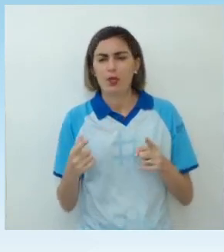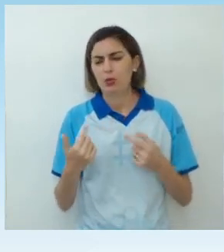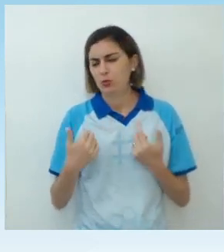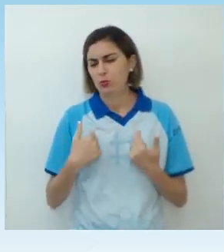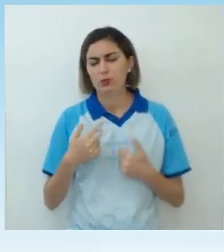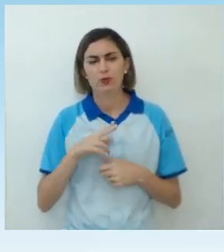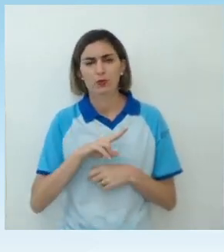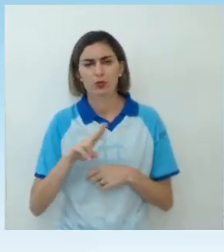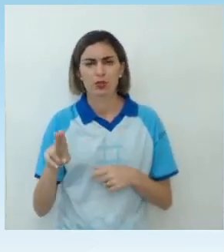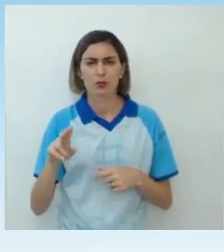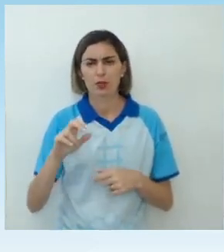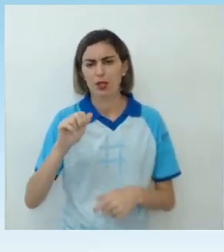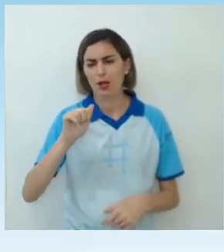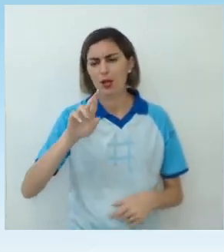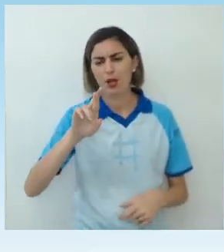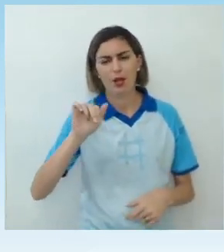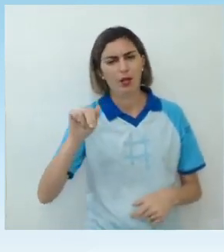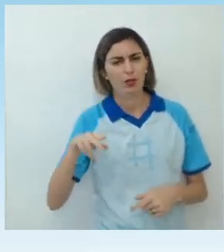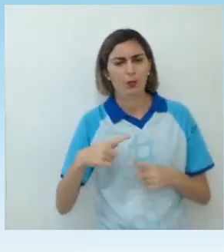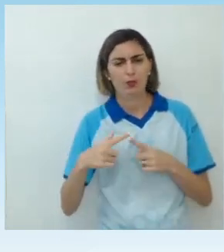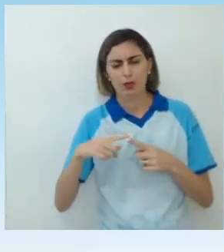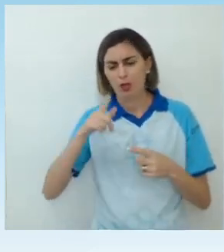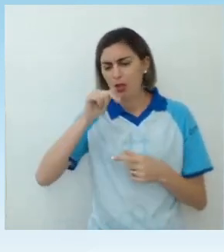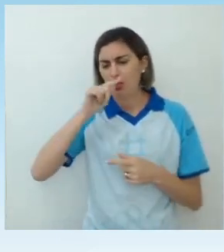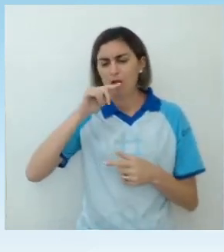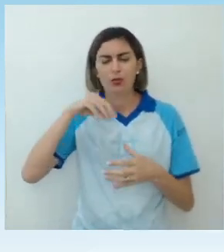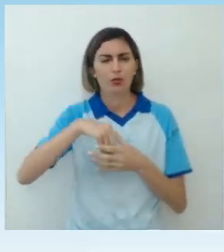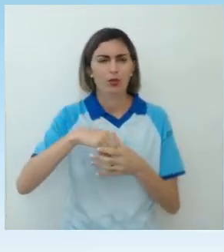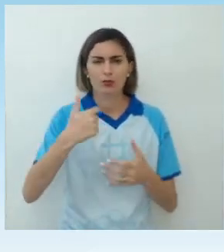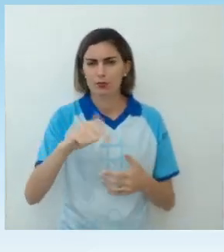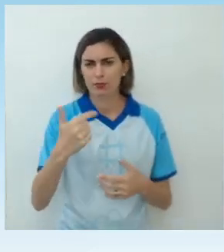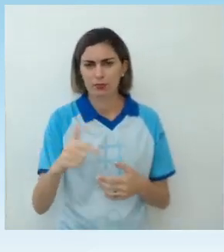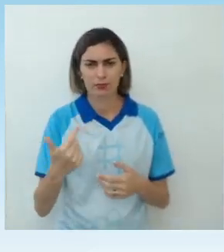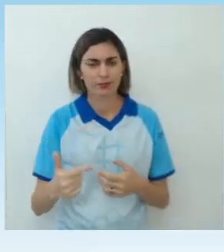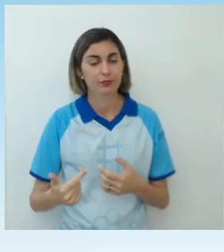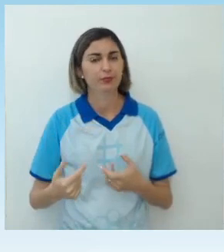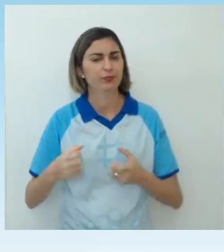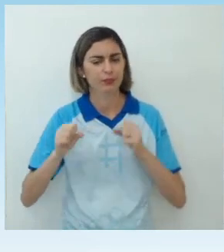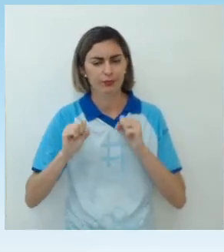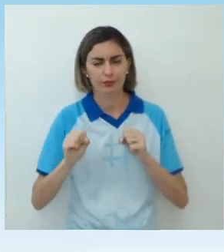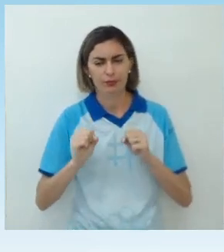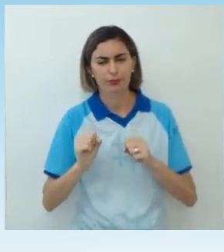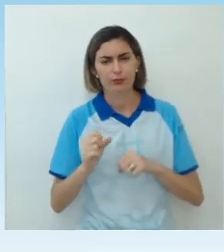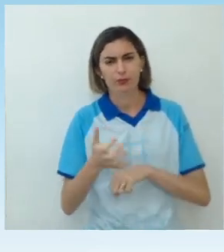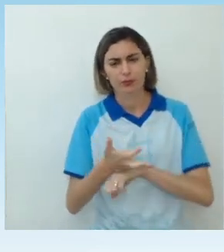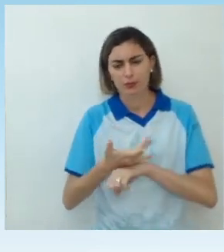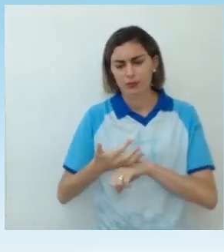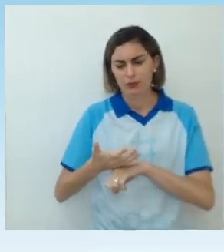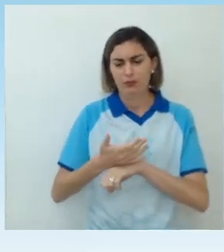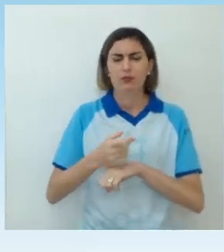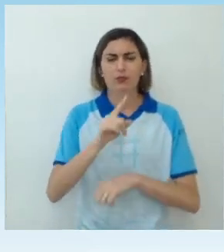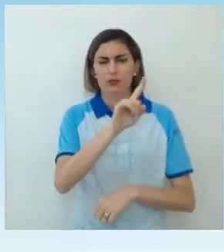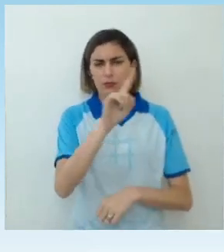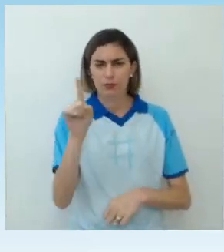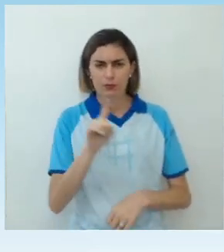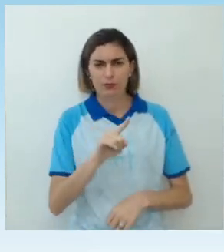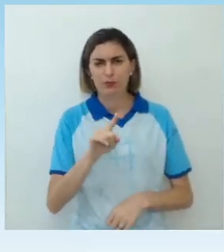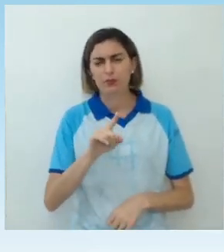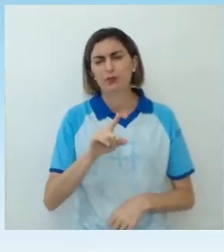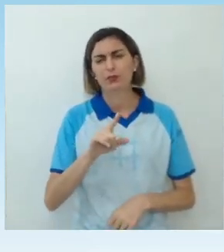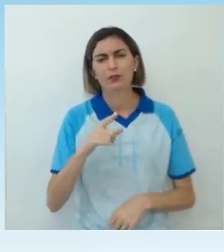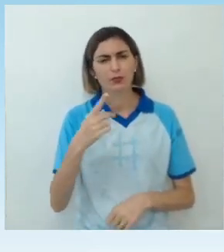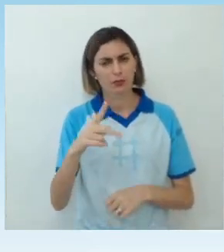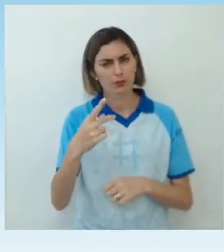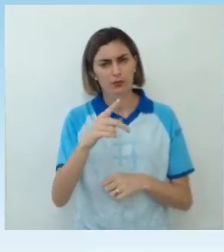vamos chamá-lo de Arrhenius porque não envolve água, essencialmente. E eu posso ter ainda um ácido Z, que é um ácido de Lewis.